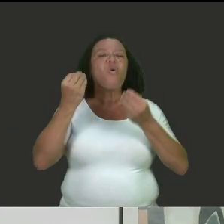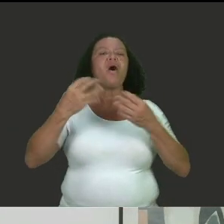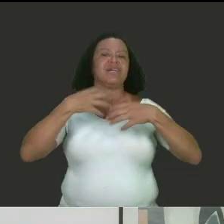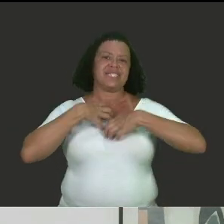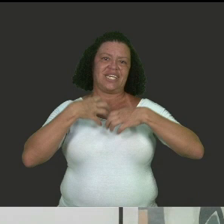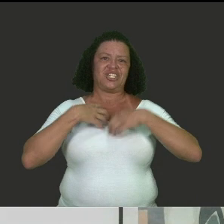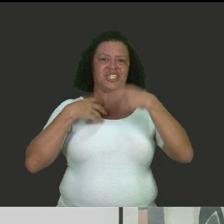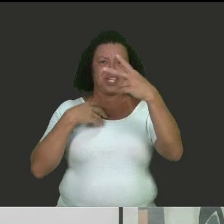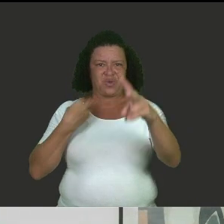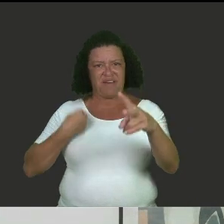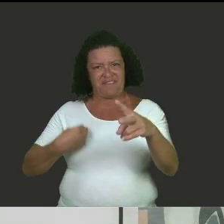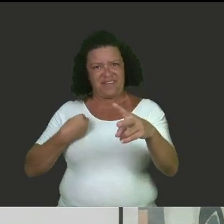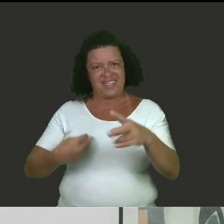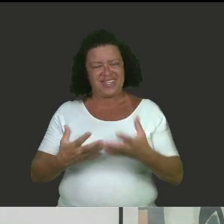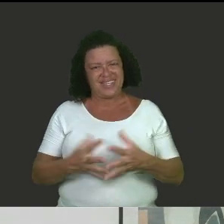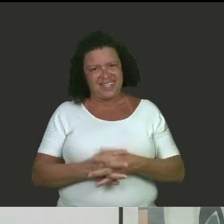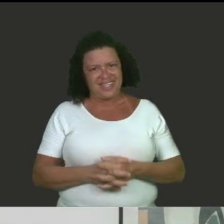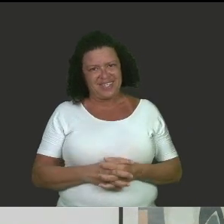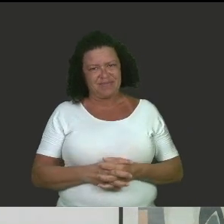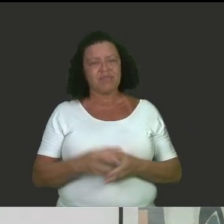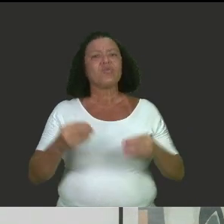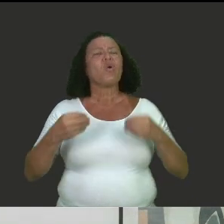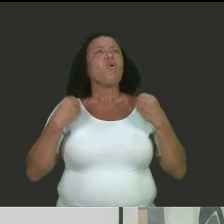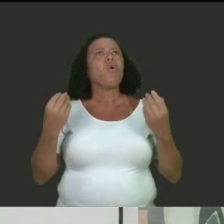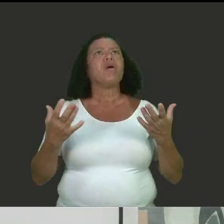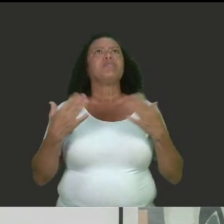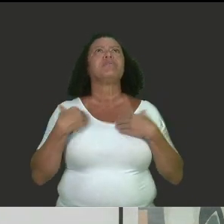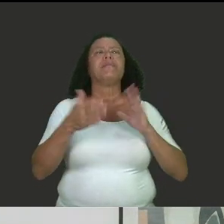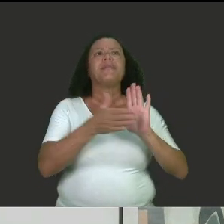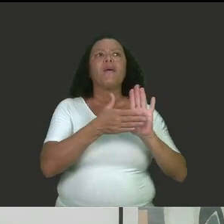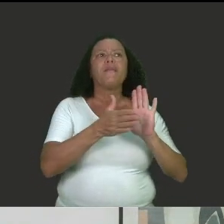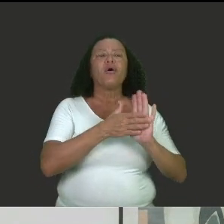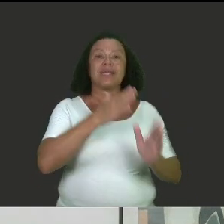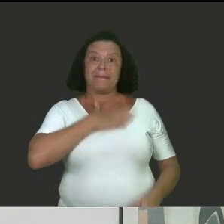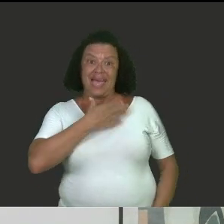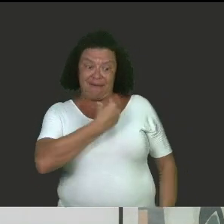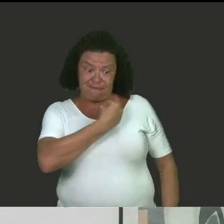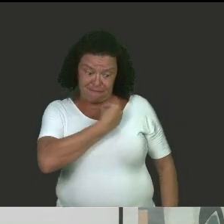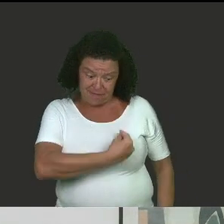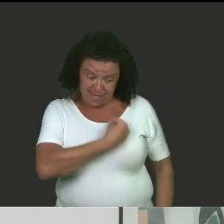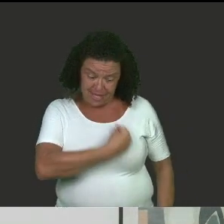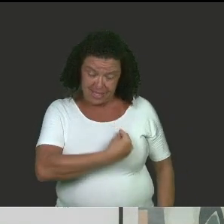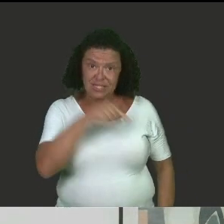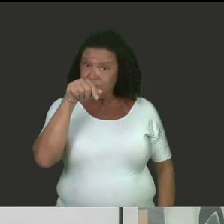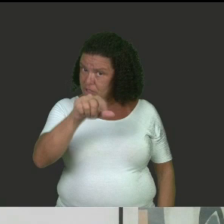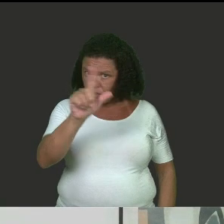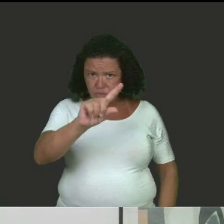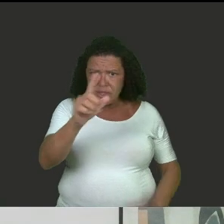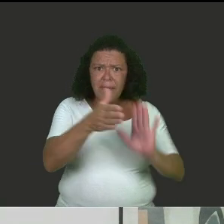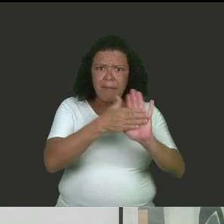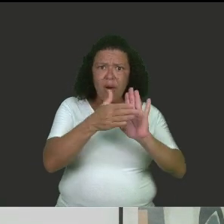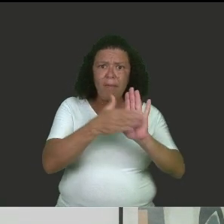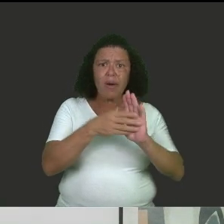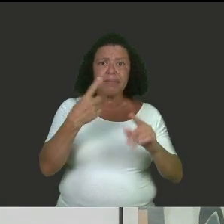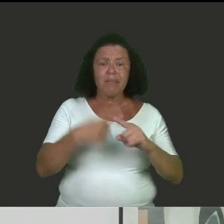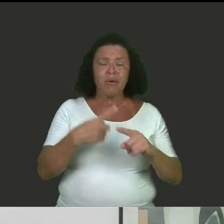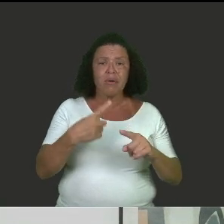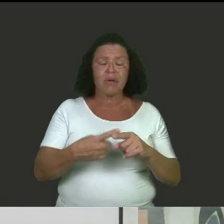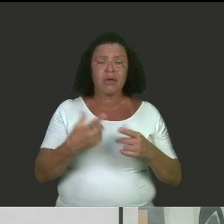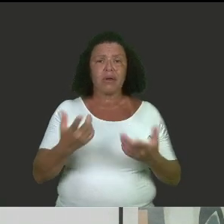vida, né? Qual é o propósito da nossa vida. Porque se a gente não tiver propósito, não tem porquê a